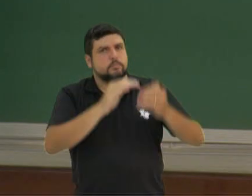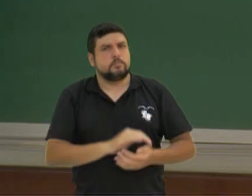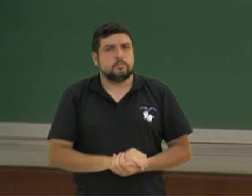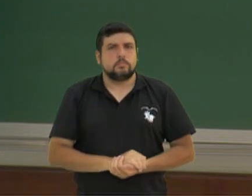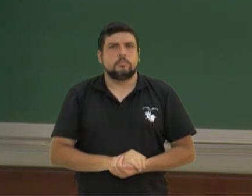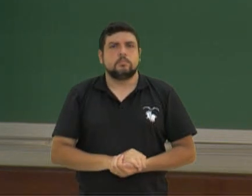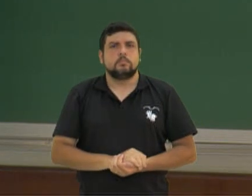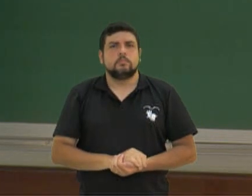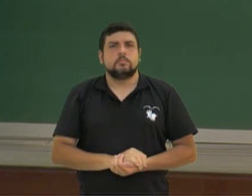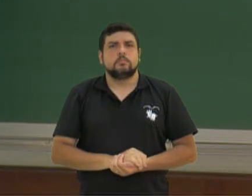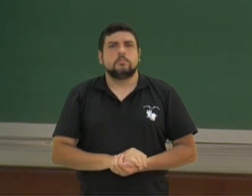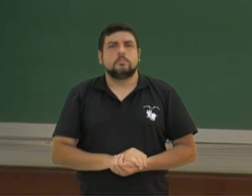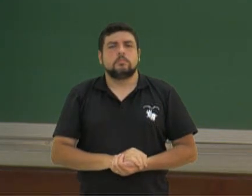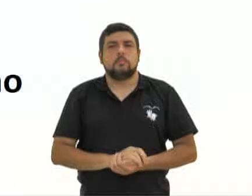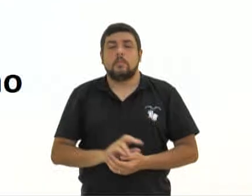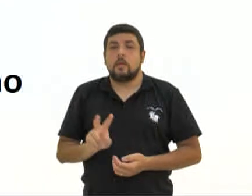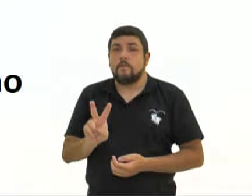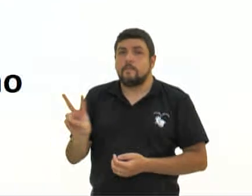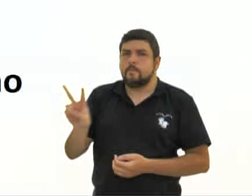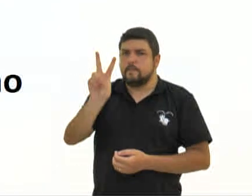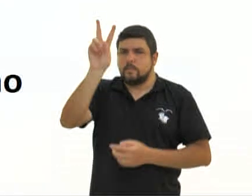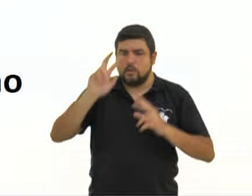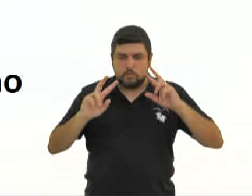A valorização do ser humano. Os